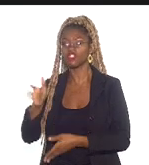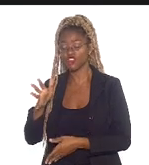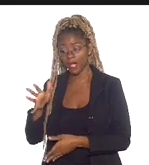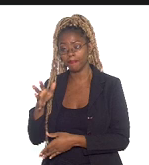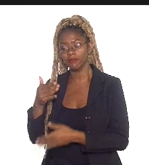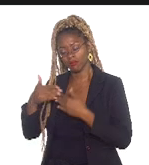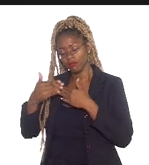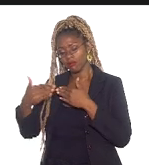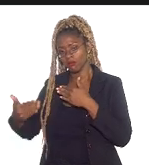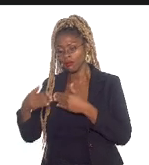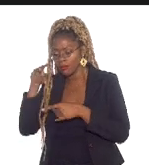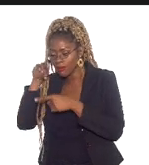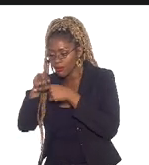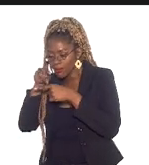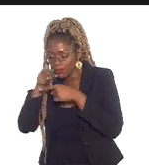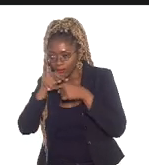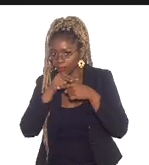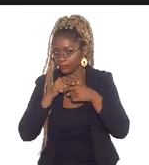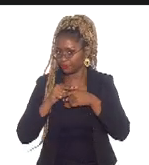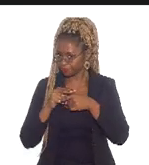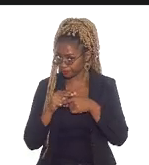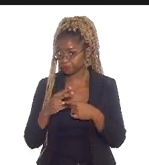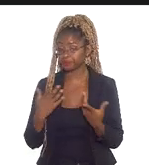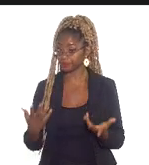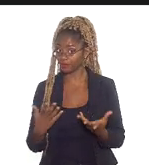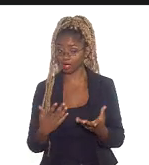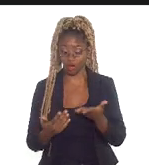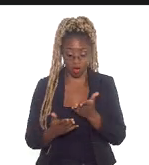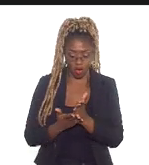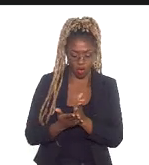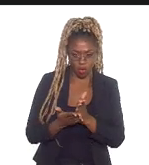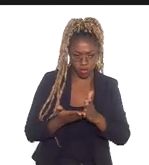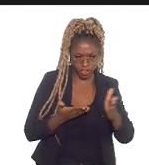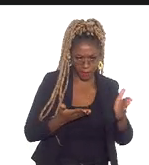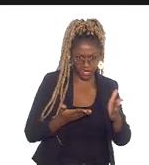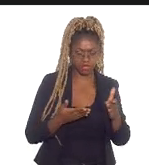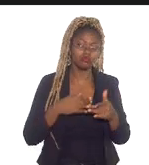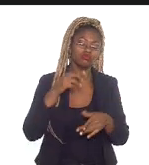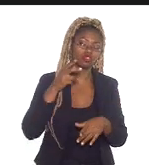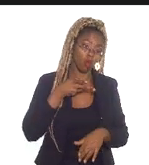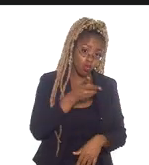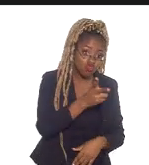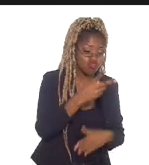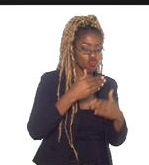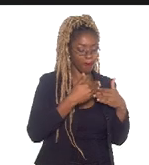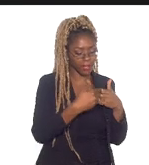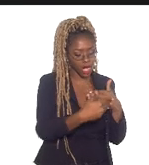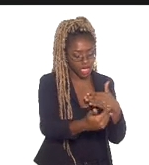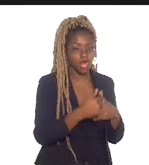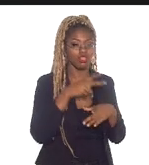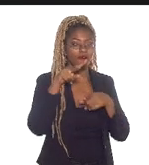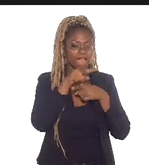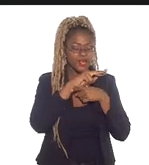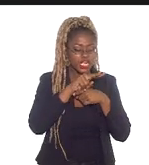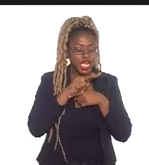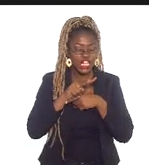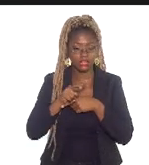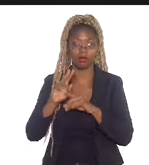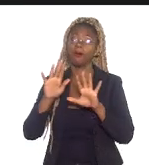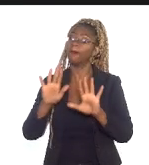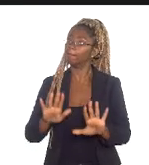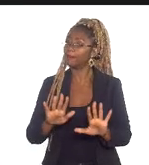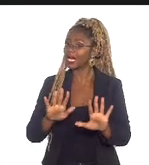fiscalização, outra parte ainda está em processo de fiscalização, mas a garantia que o aporte